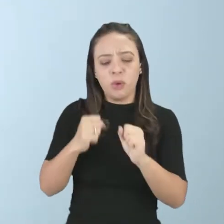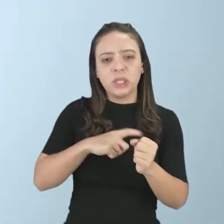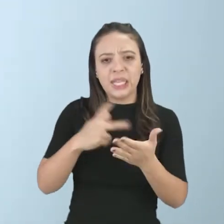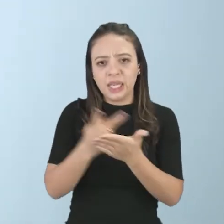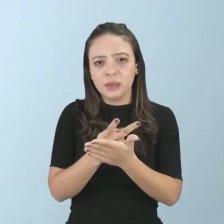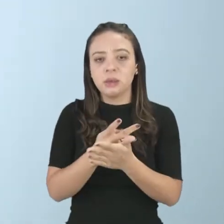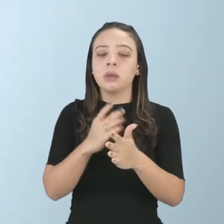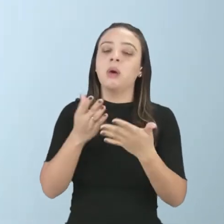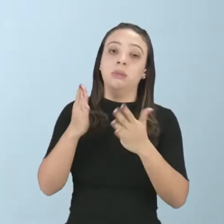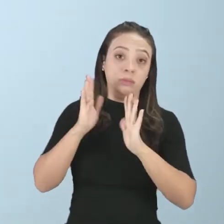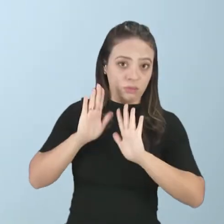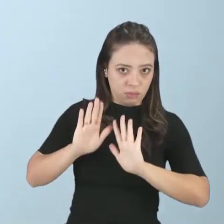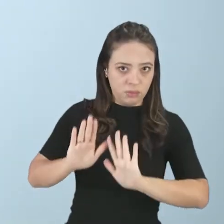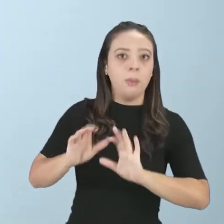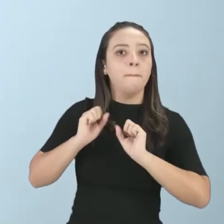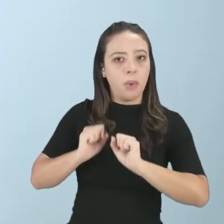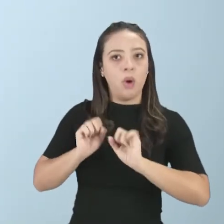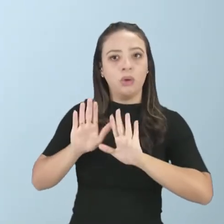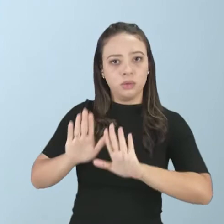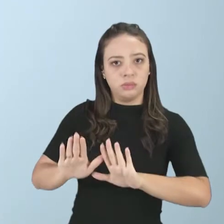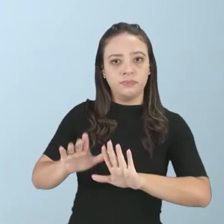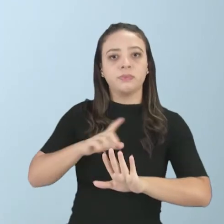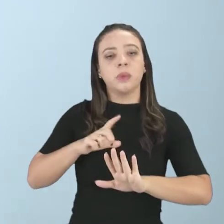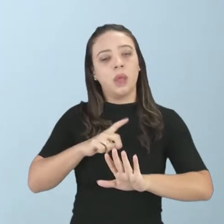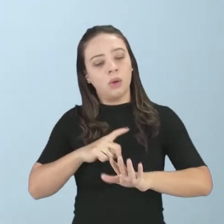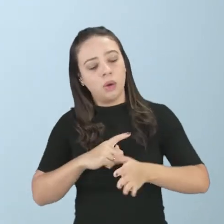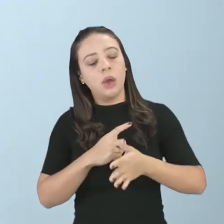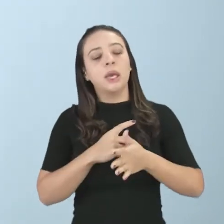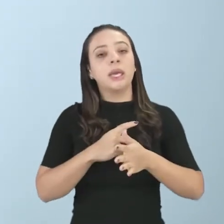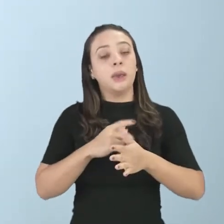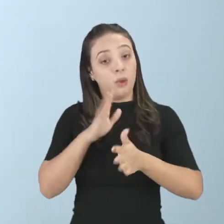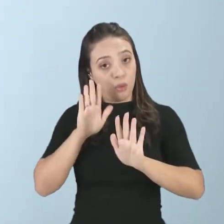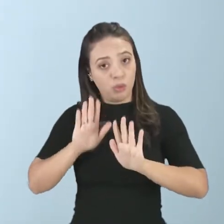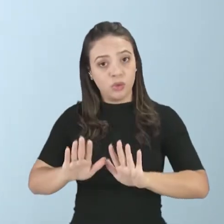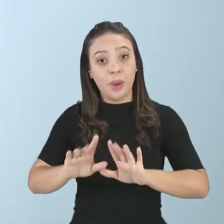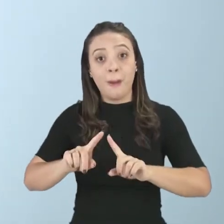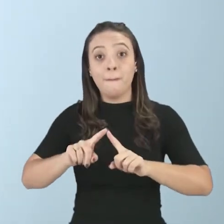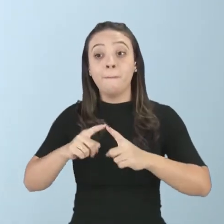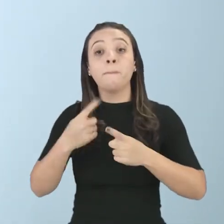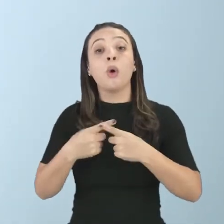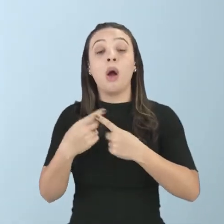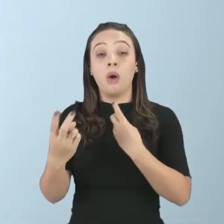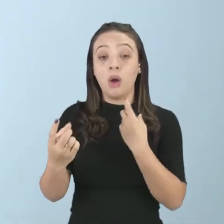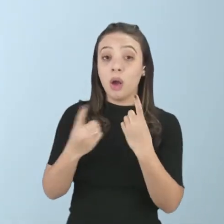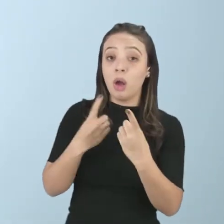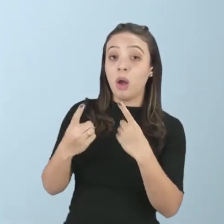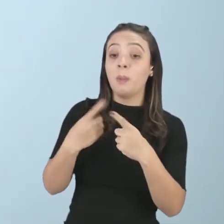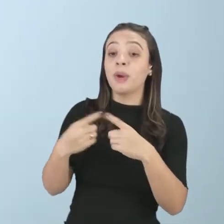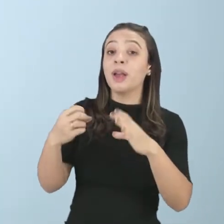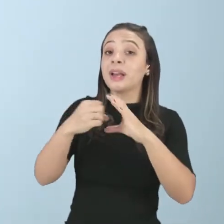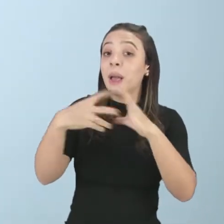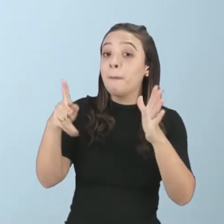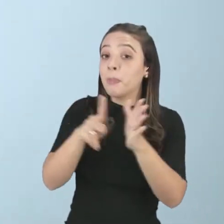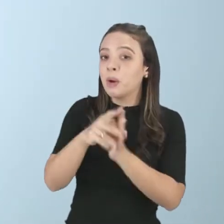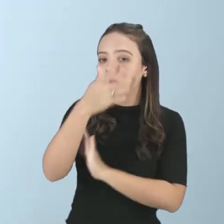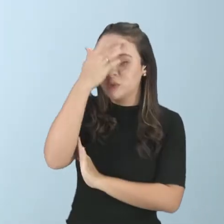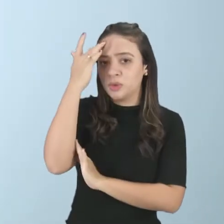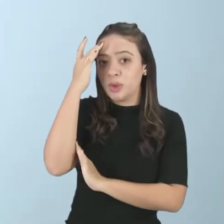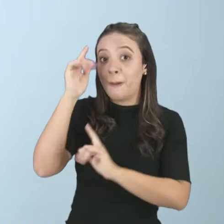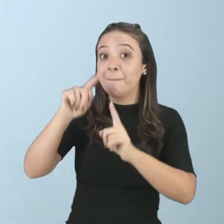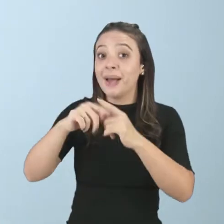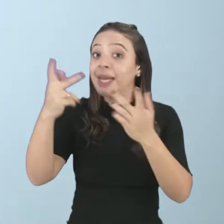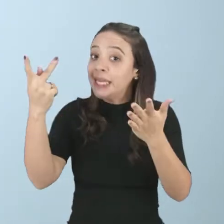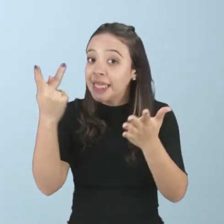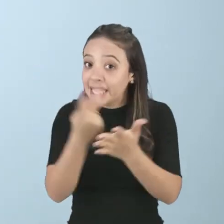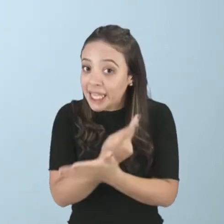vai permanecer algumas coisas, porque é um diálogo, é uma característica da pessoa, mas com relação a